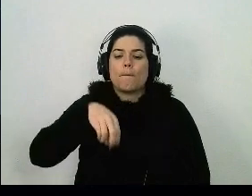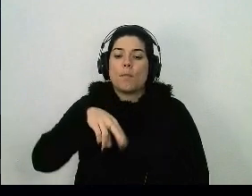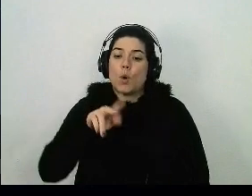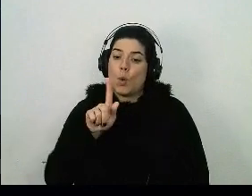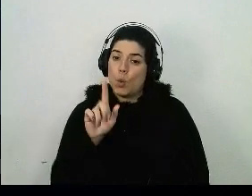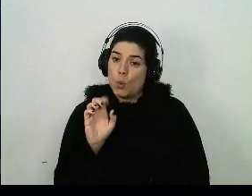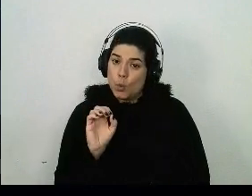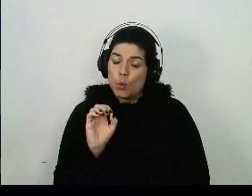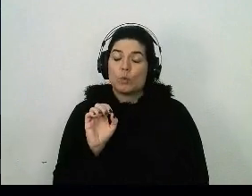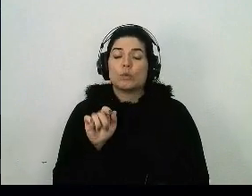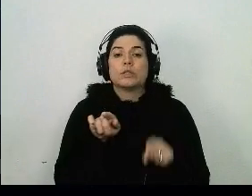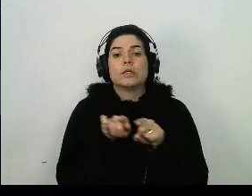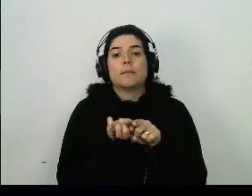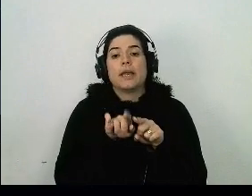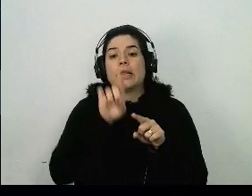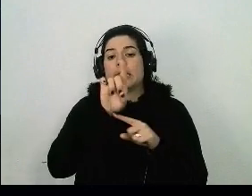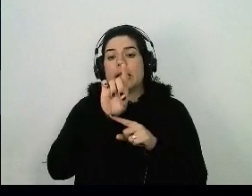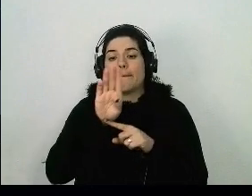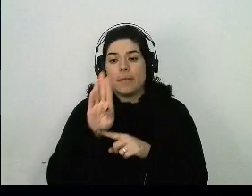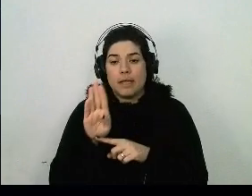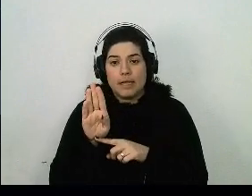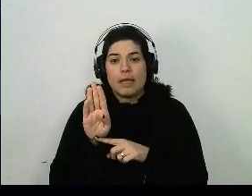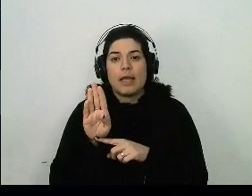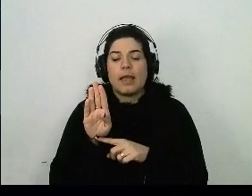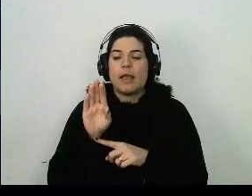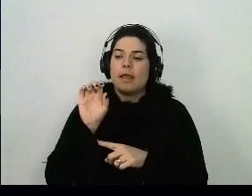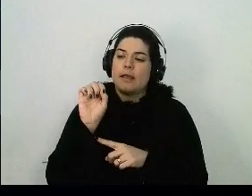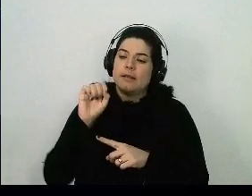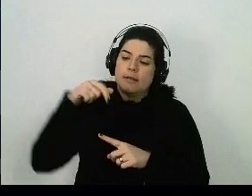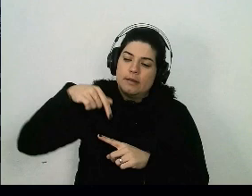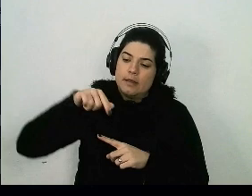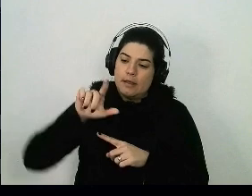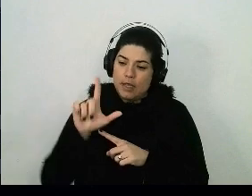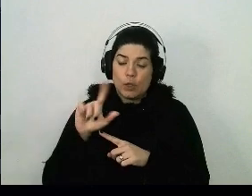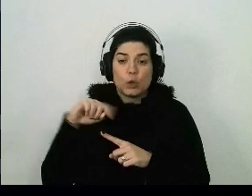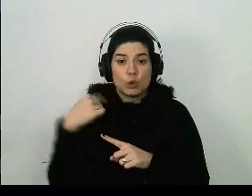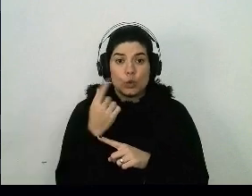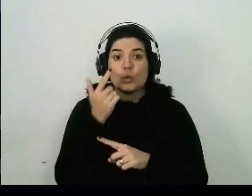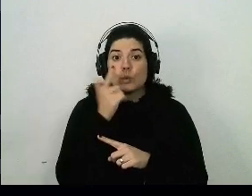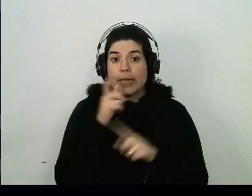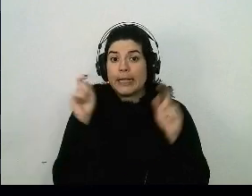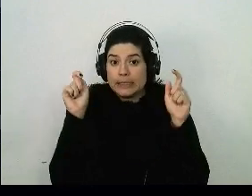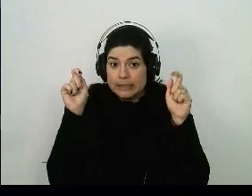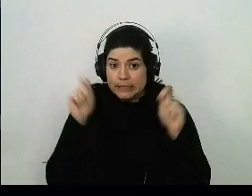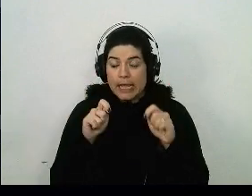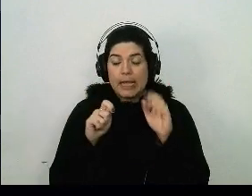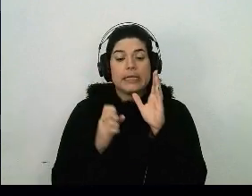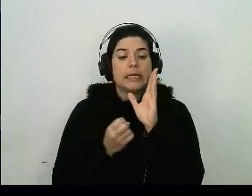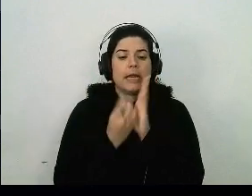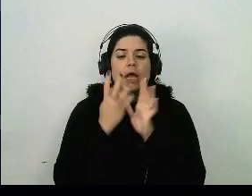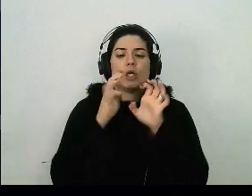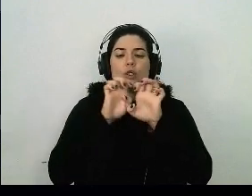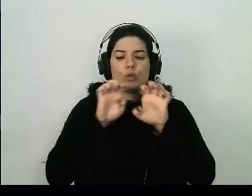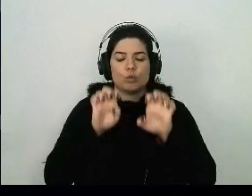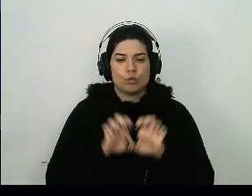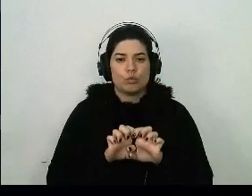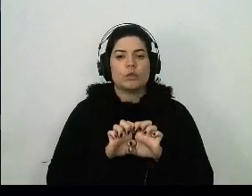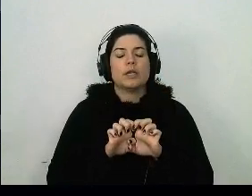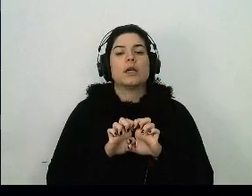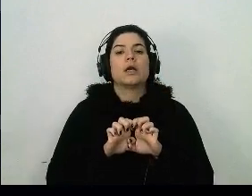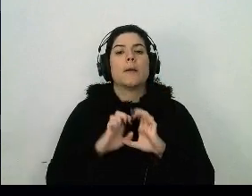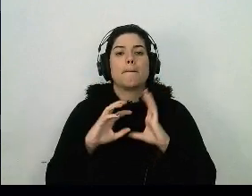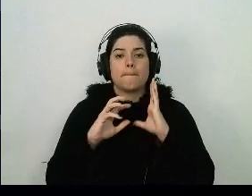no SQL, nós conseguimos montar nossa estrutura, nosso banco de dados no formato de